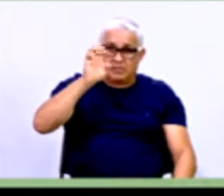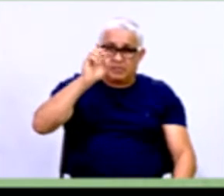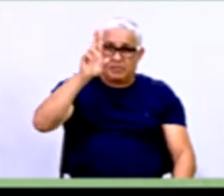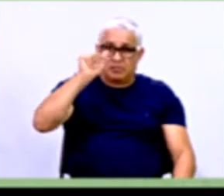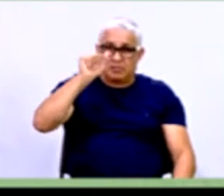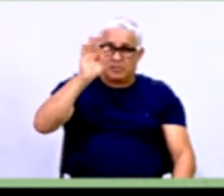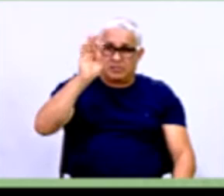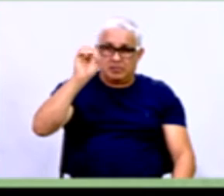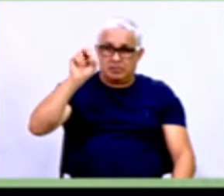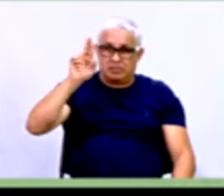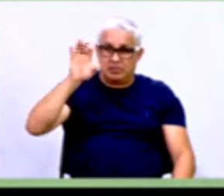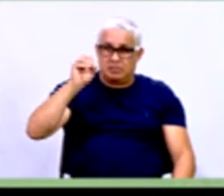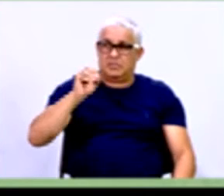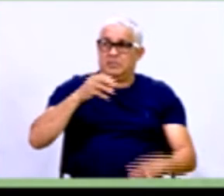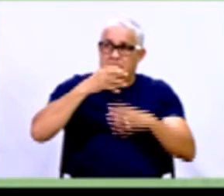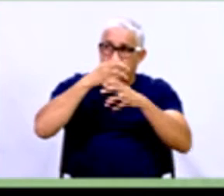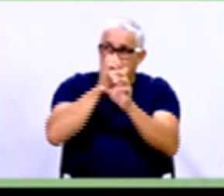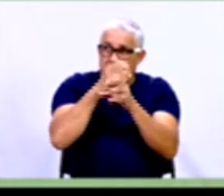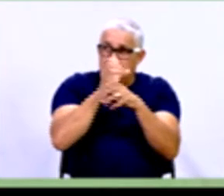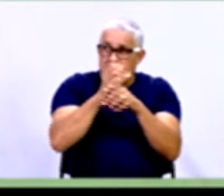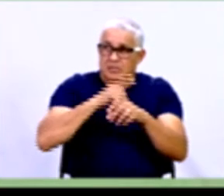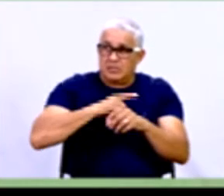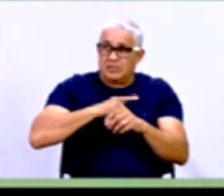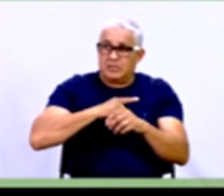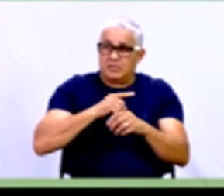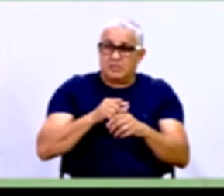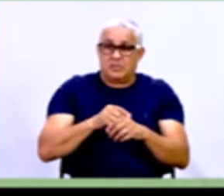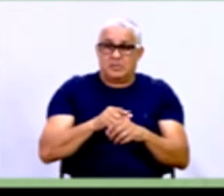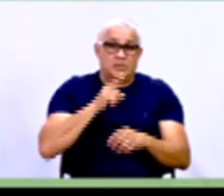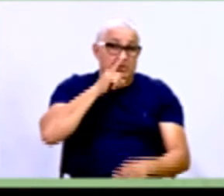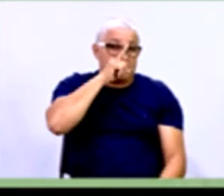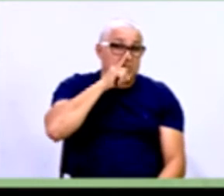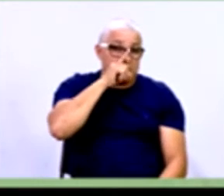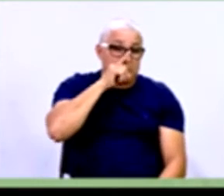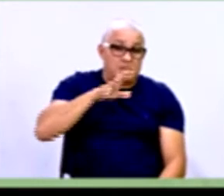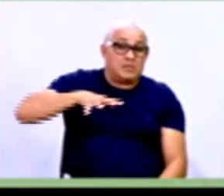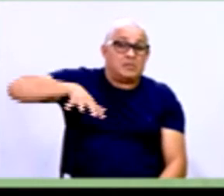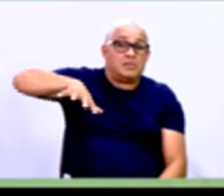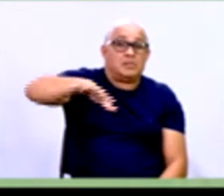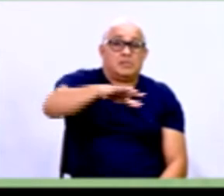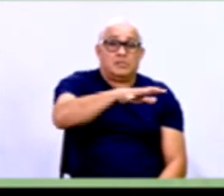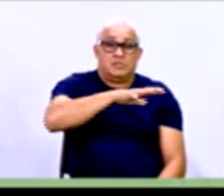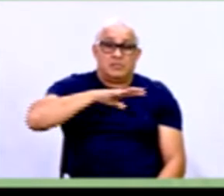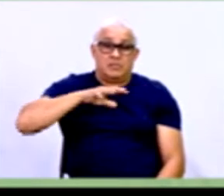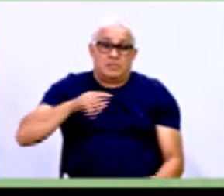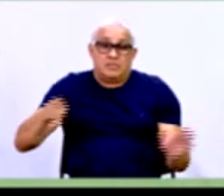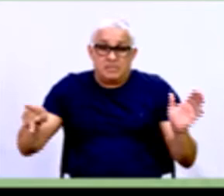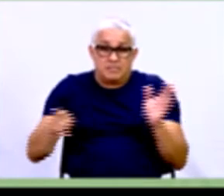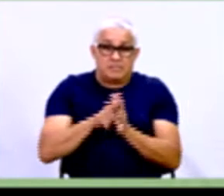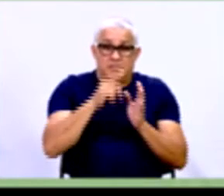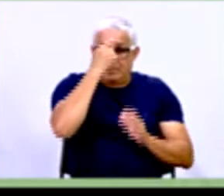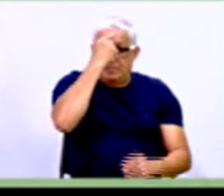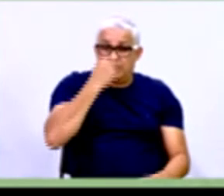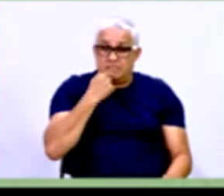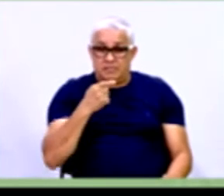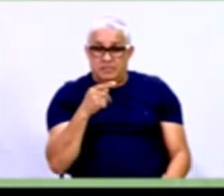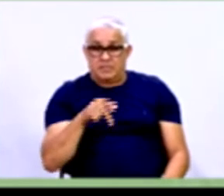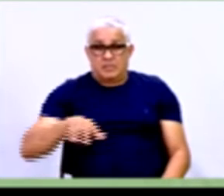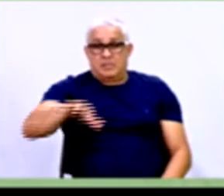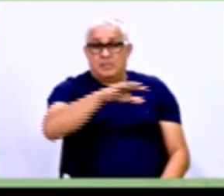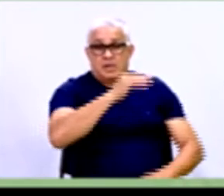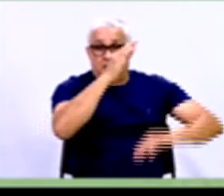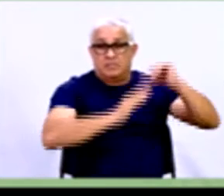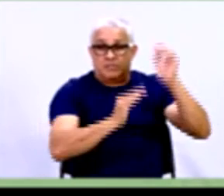Vamos entender o seguinte, aqui há um risco ambiental característico daquela profissão, característico daquela